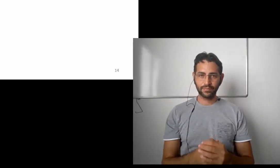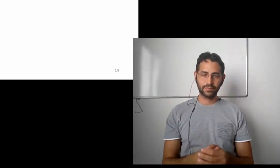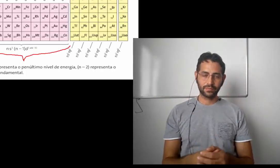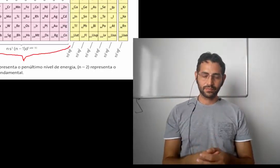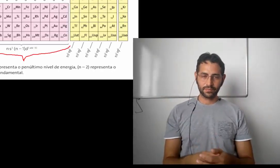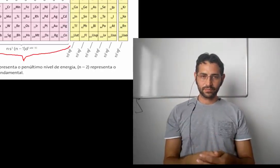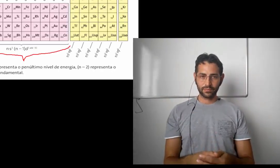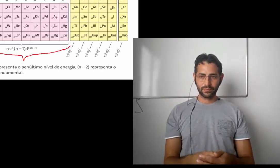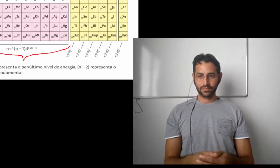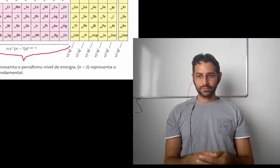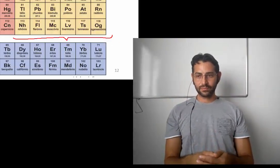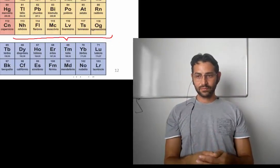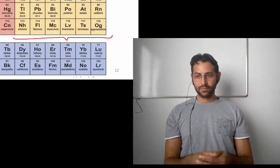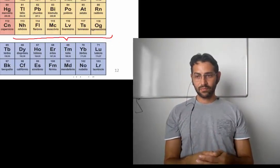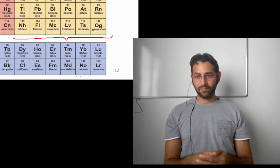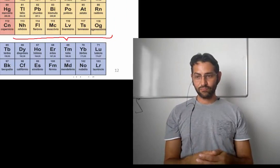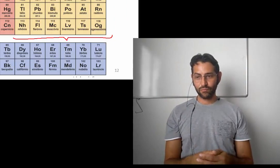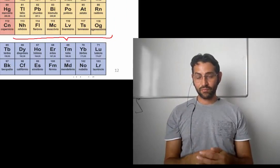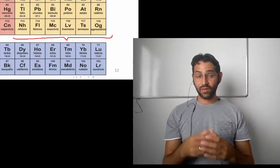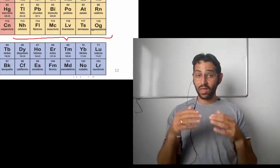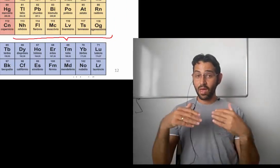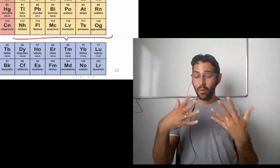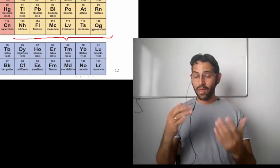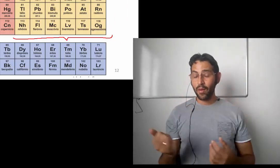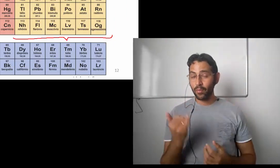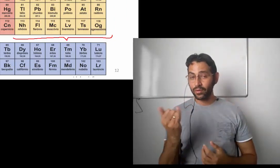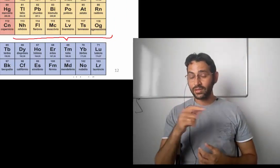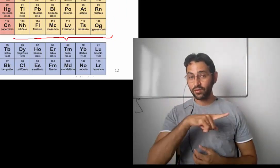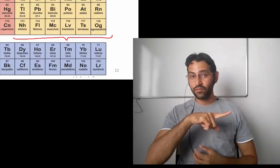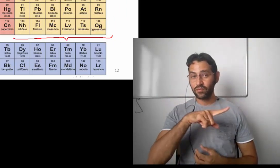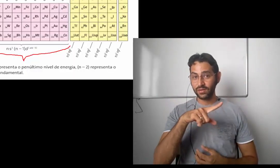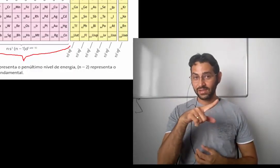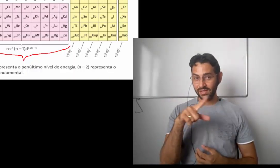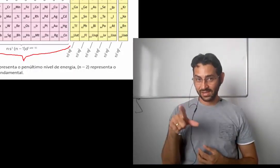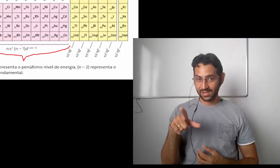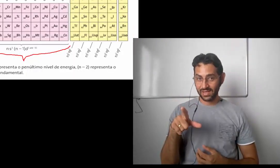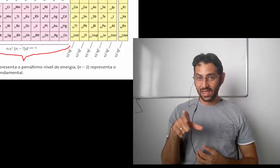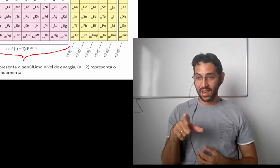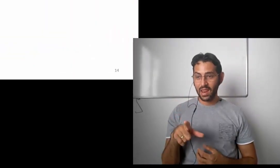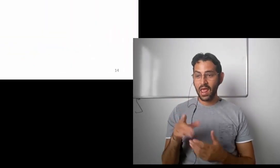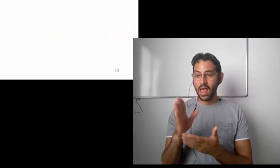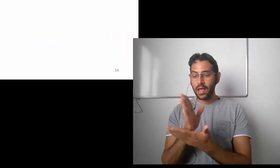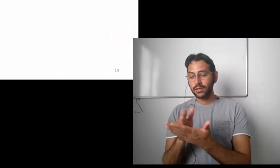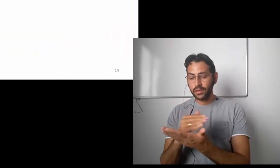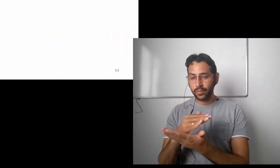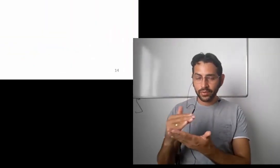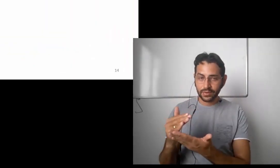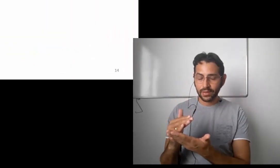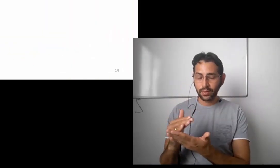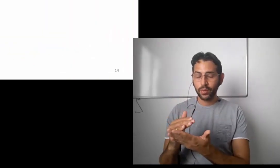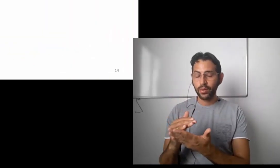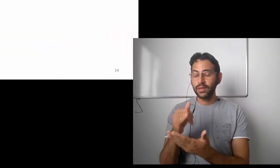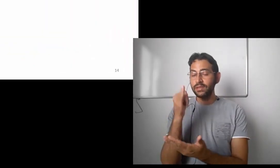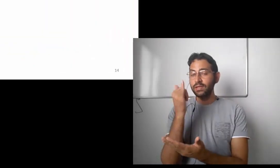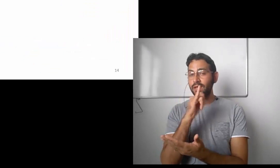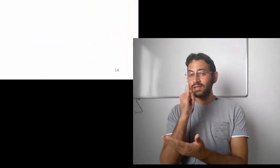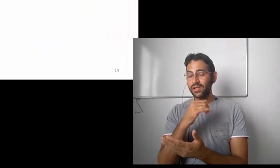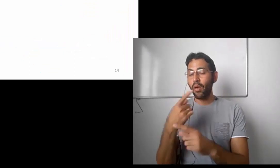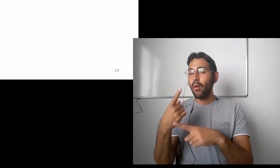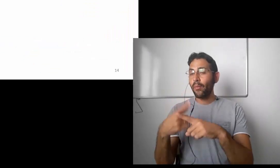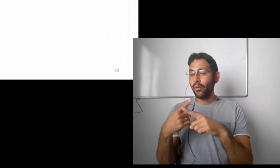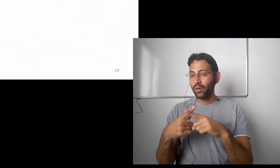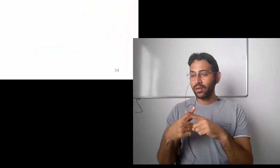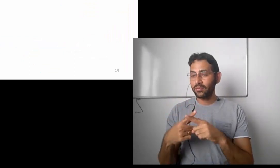Porque se eu não falasse isso, você poderia muito bem olhar aqui o 14. Vou dar uma tabela periódica aqui, ó.